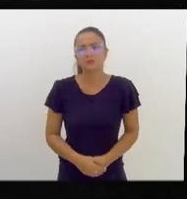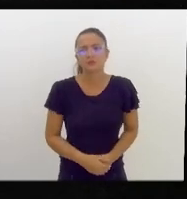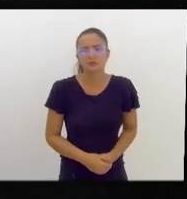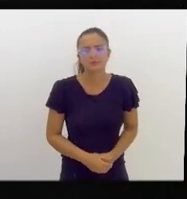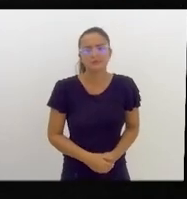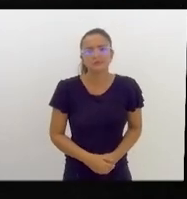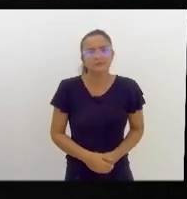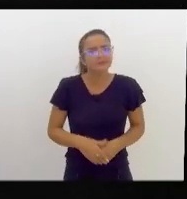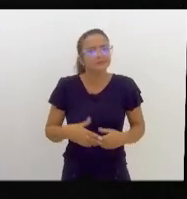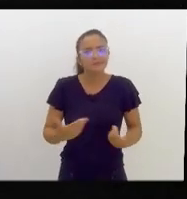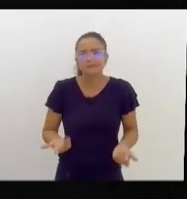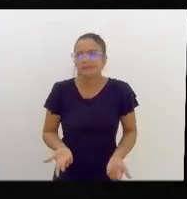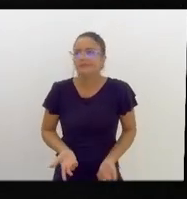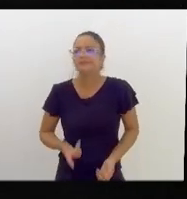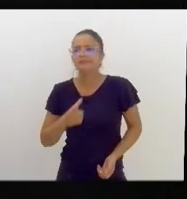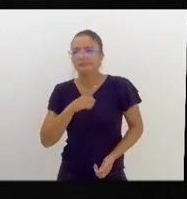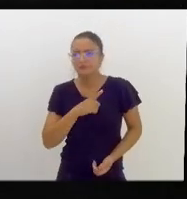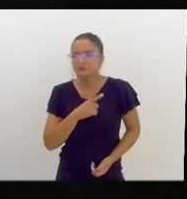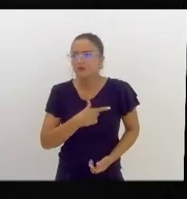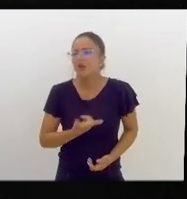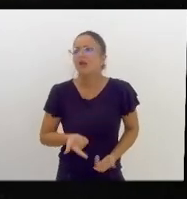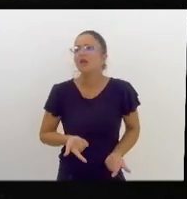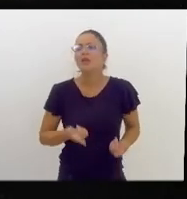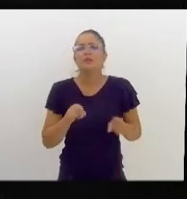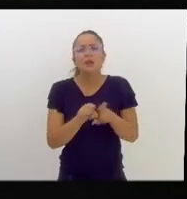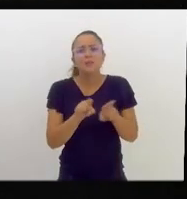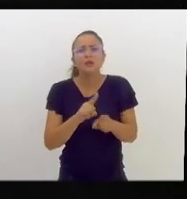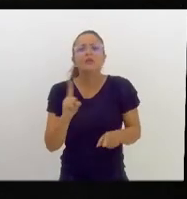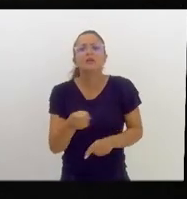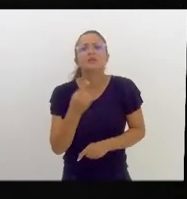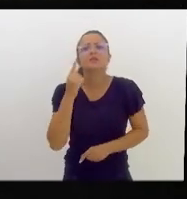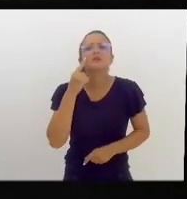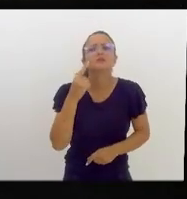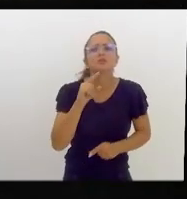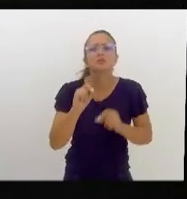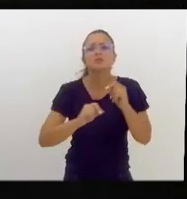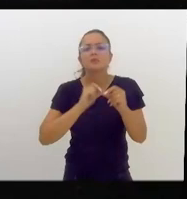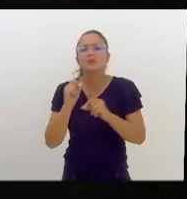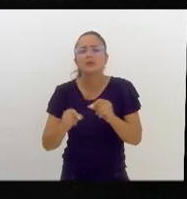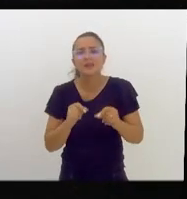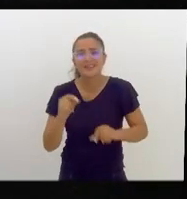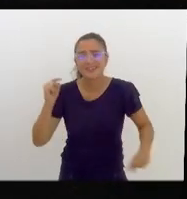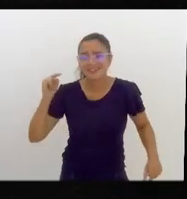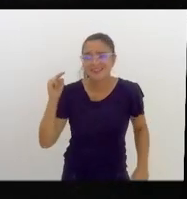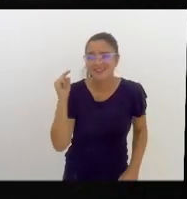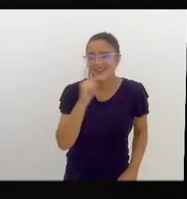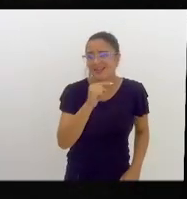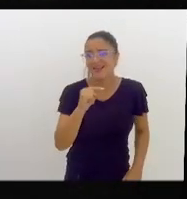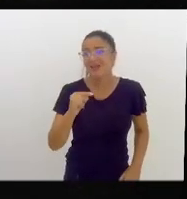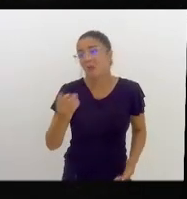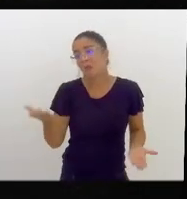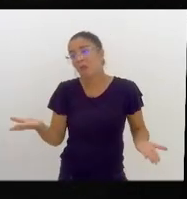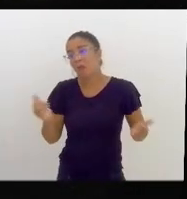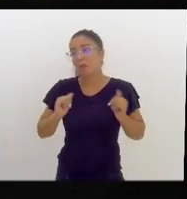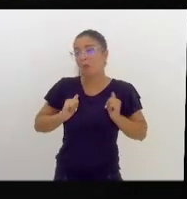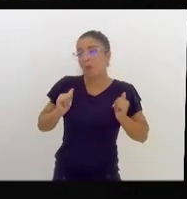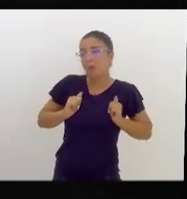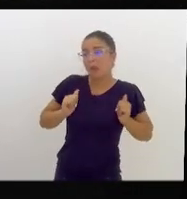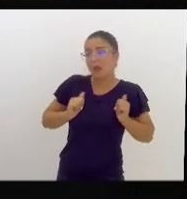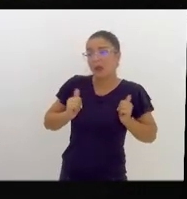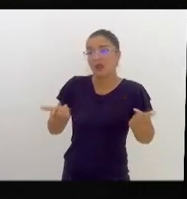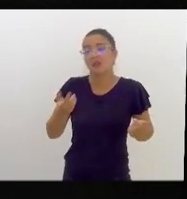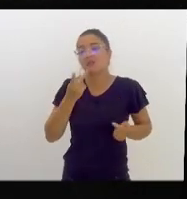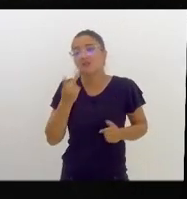se tudo isso não bastasse, verificamos, né, a impotência da agência reguladora, que nos dizia que